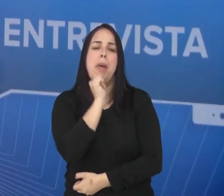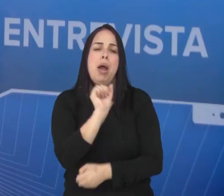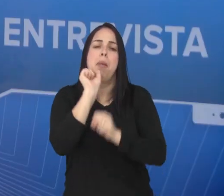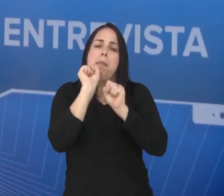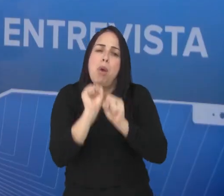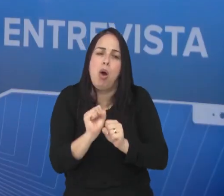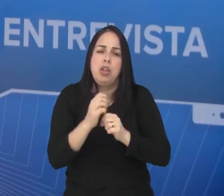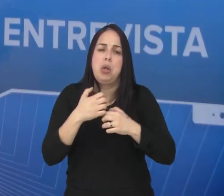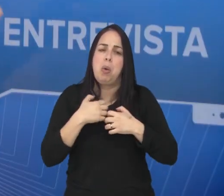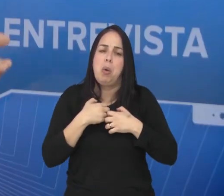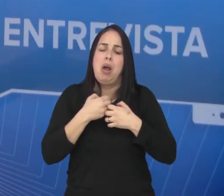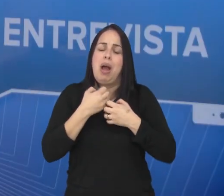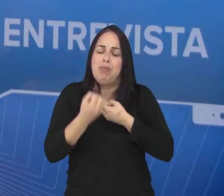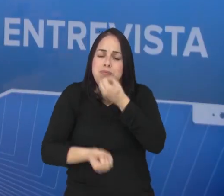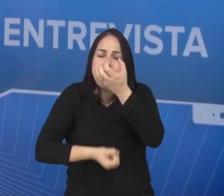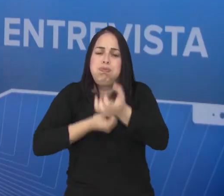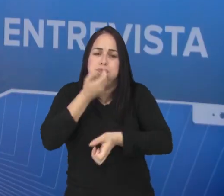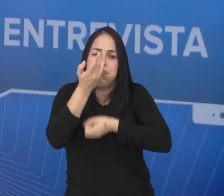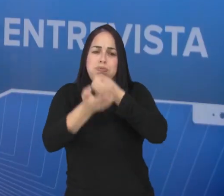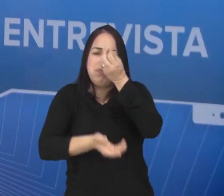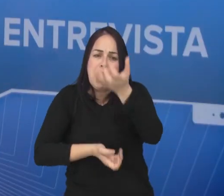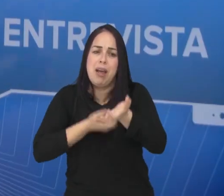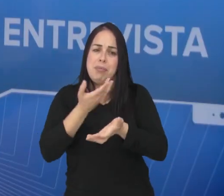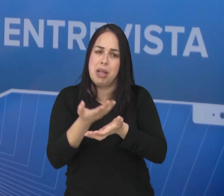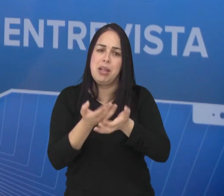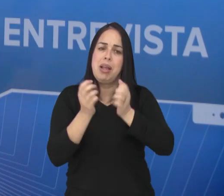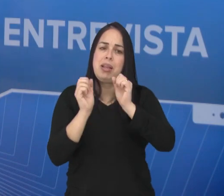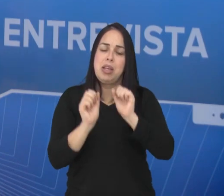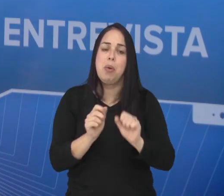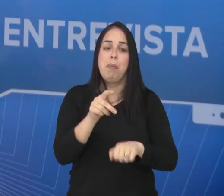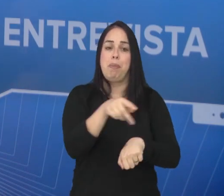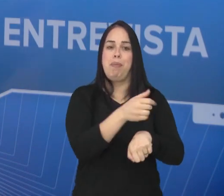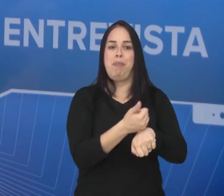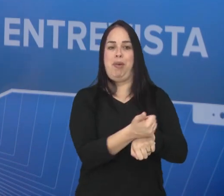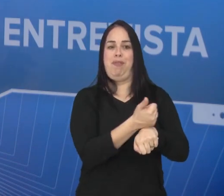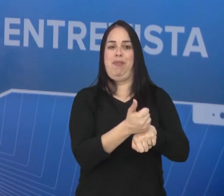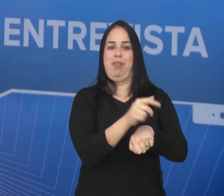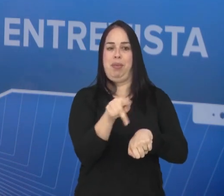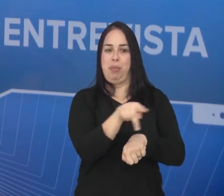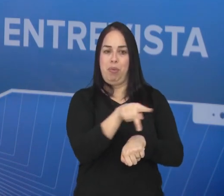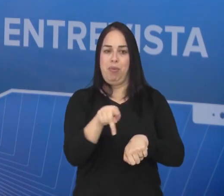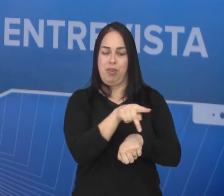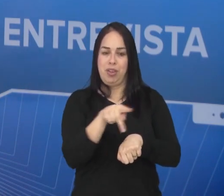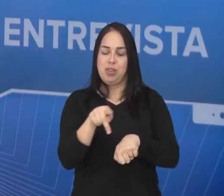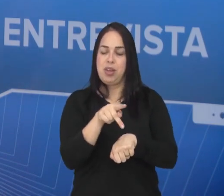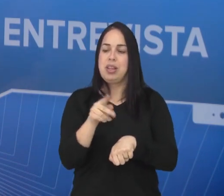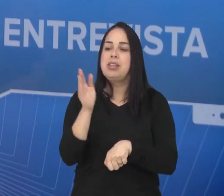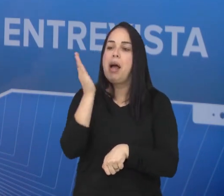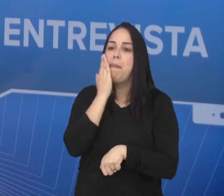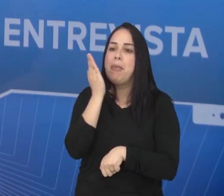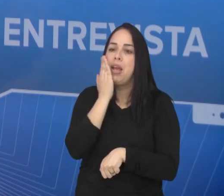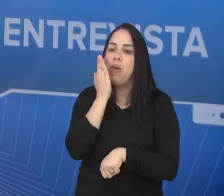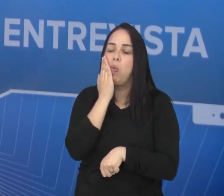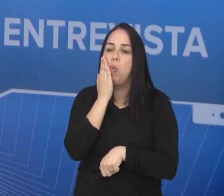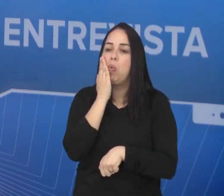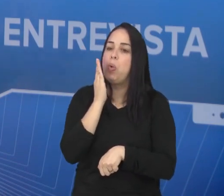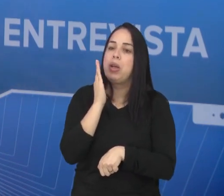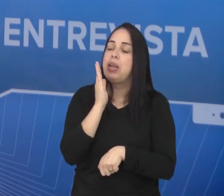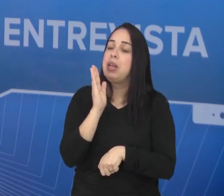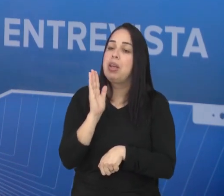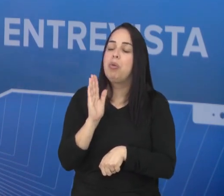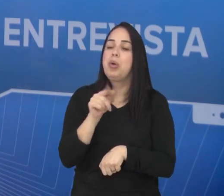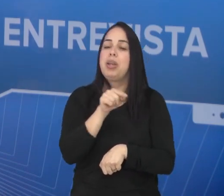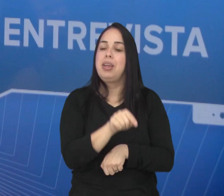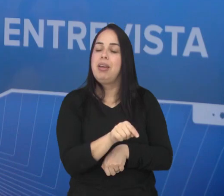pai pode falar um pouco do seu filho, para que o professor e o auxiliar, né, que acompanha a criança dentro da sala de aula,